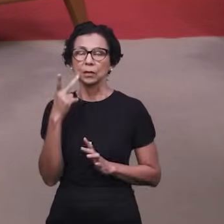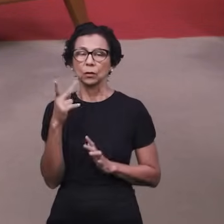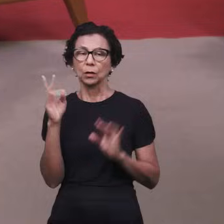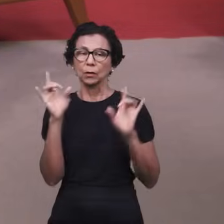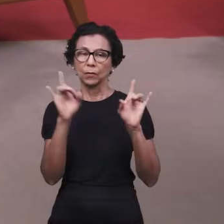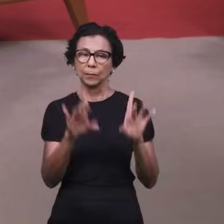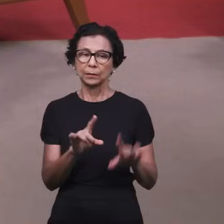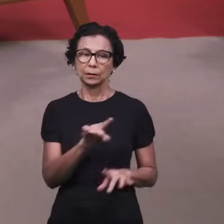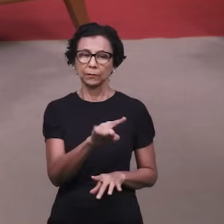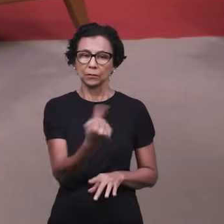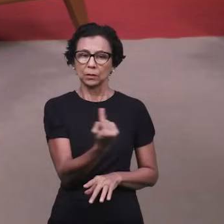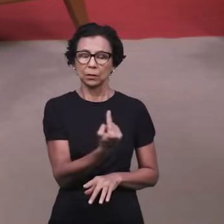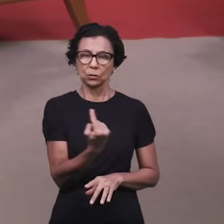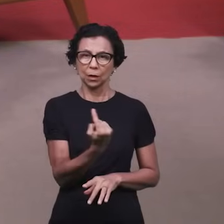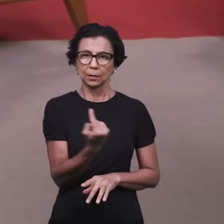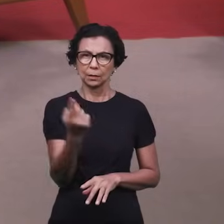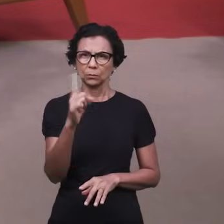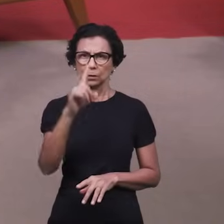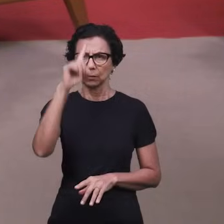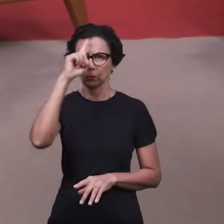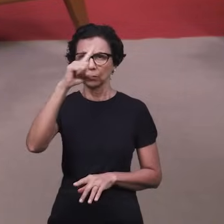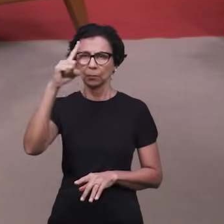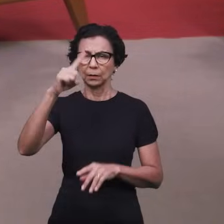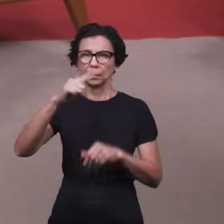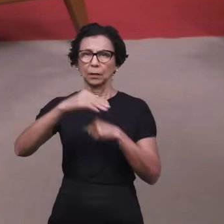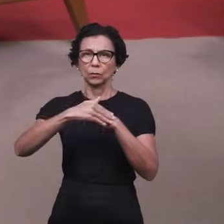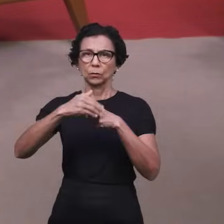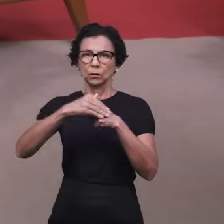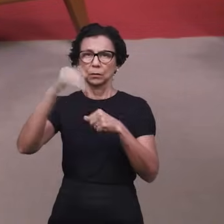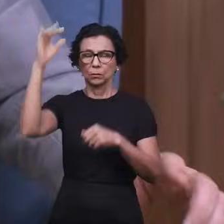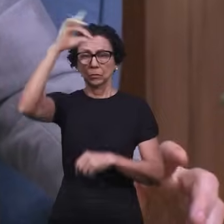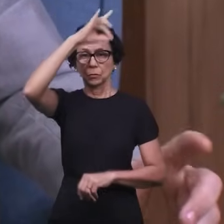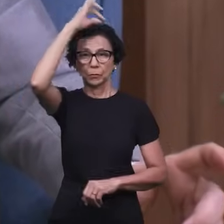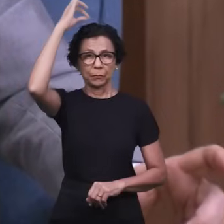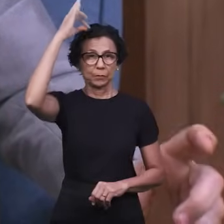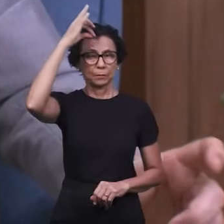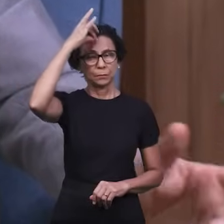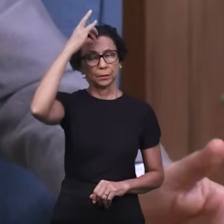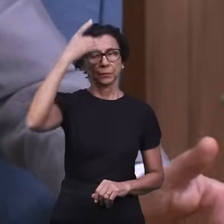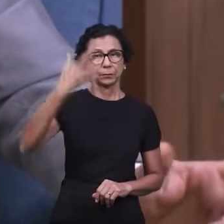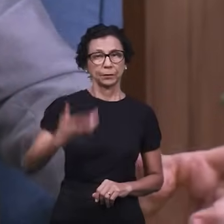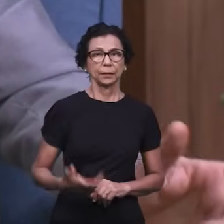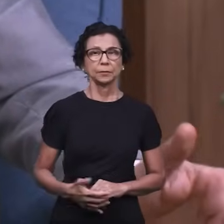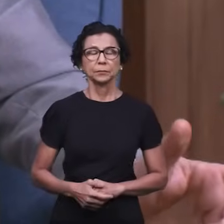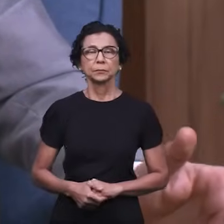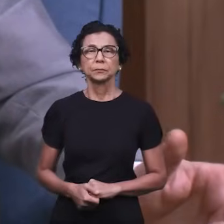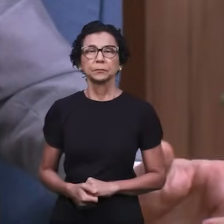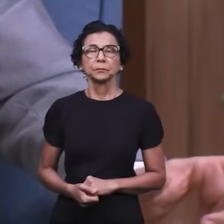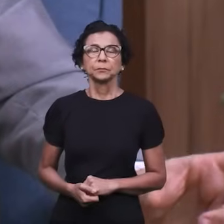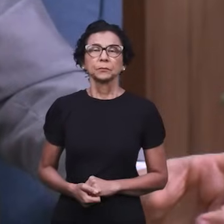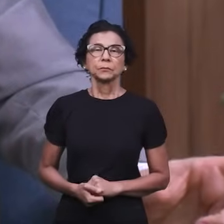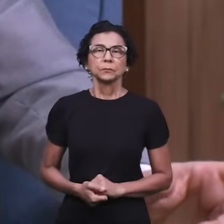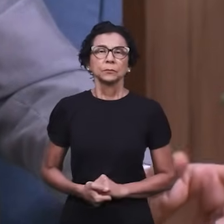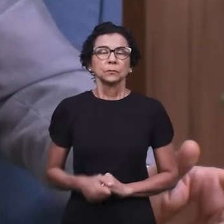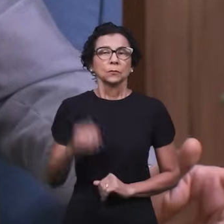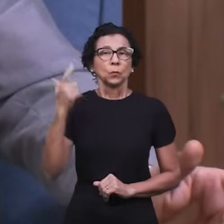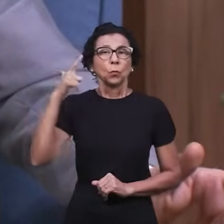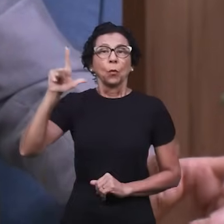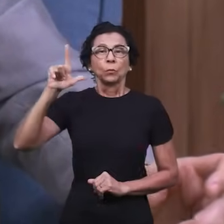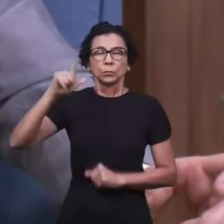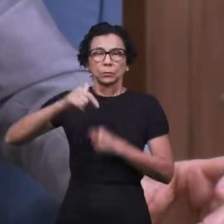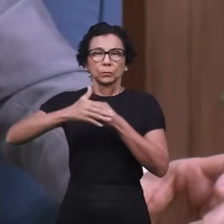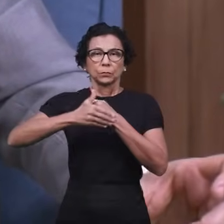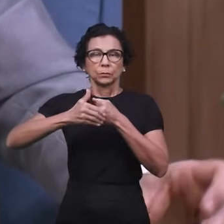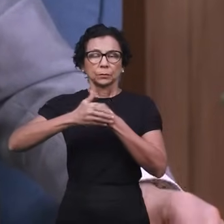órfãos, não vos deixarei sós, enviarei o Consolador, né, o outro do mesmo jeito, né, que é o outro Consolador,